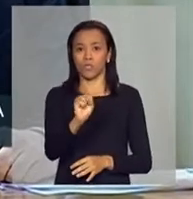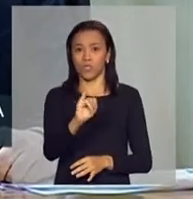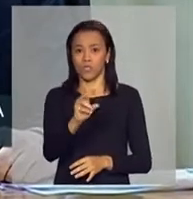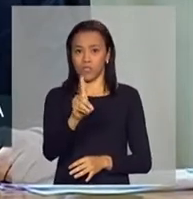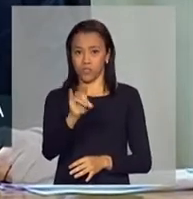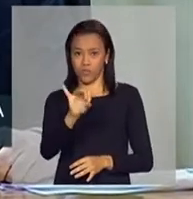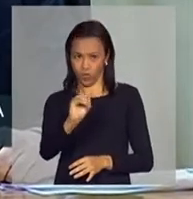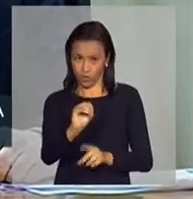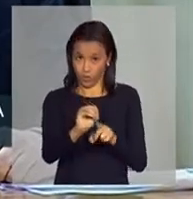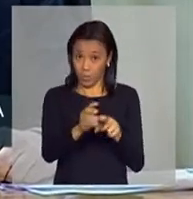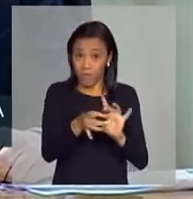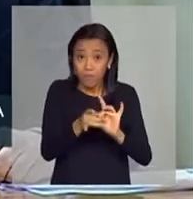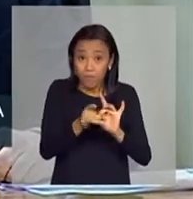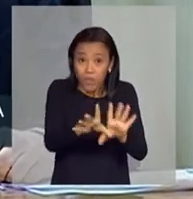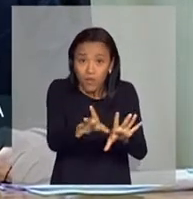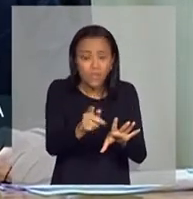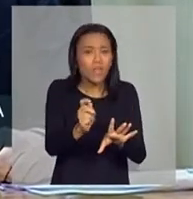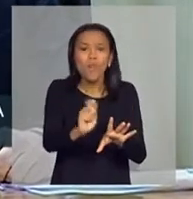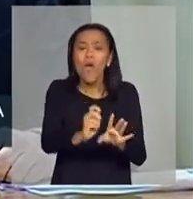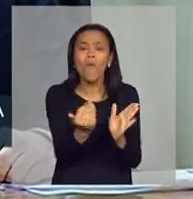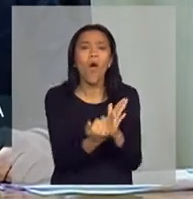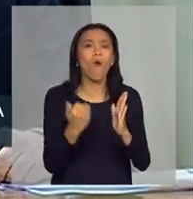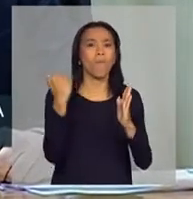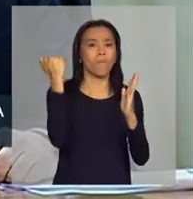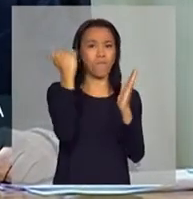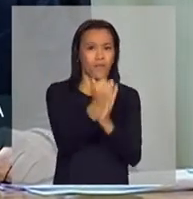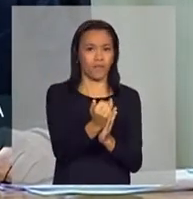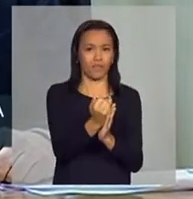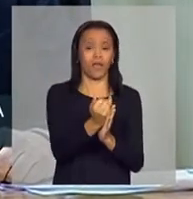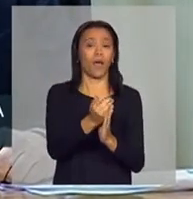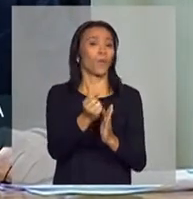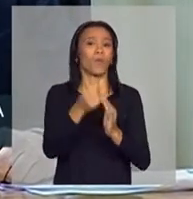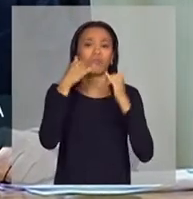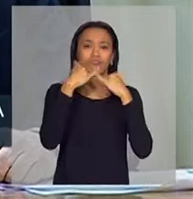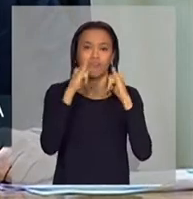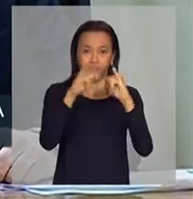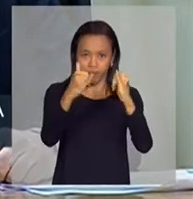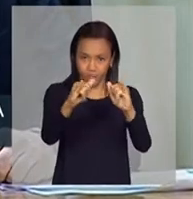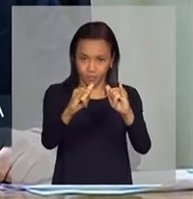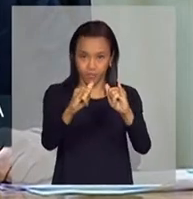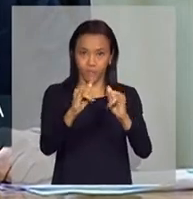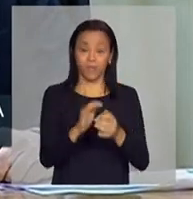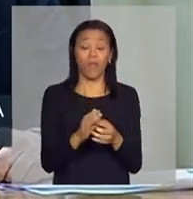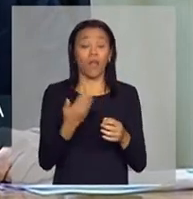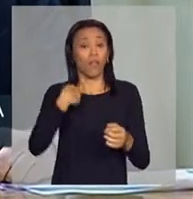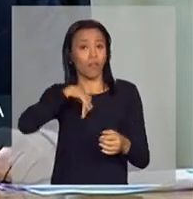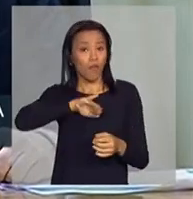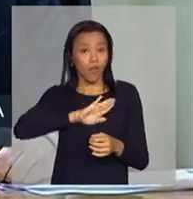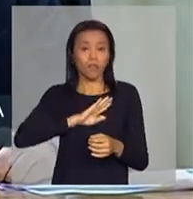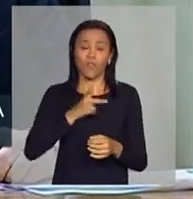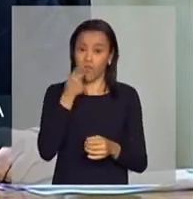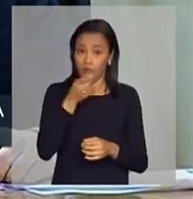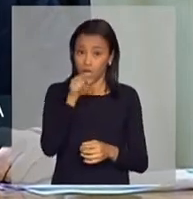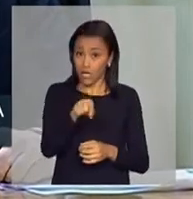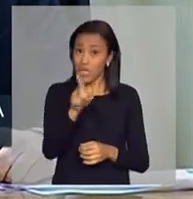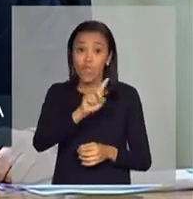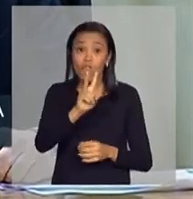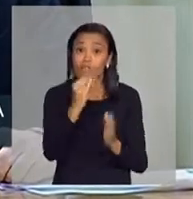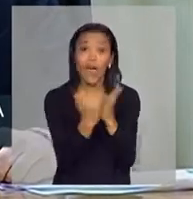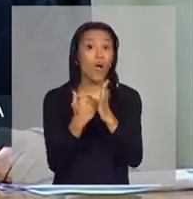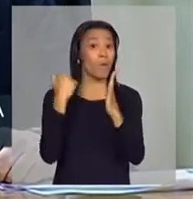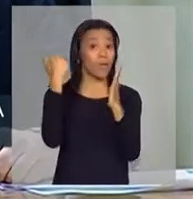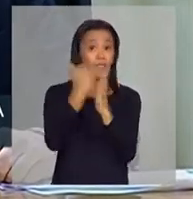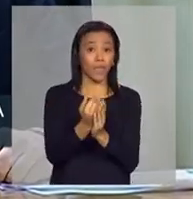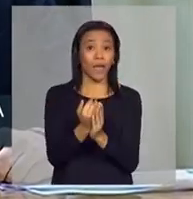diminuir para não aumentar as tarifas de energia elétrica o que eu posso dizer é que não haverá aumento de